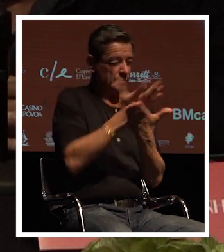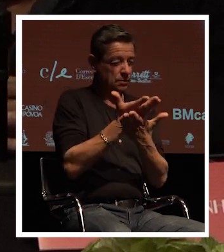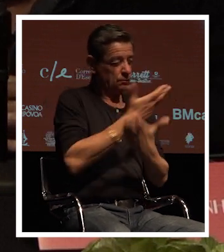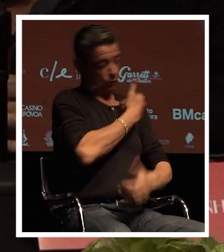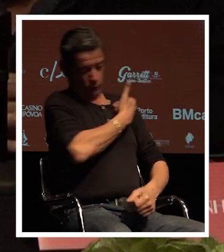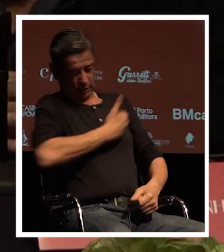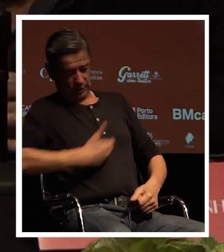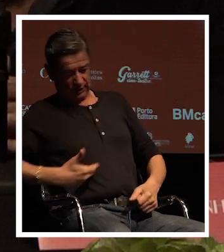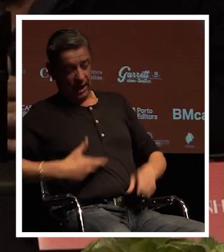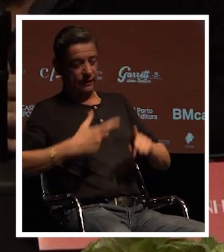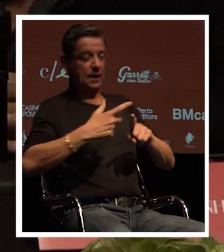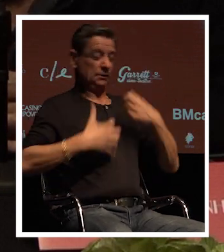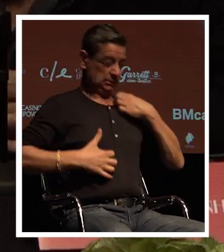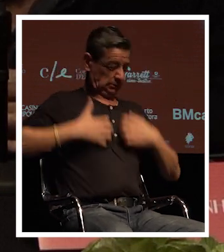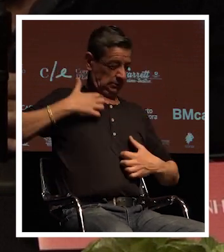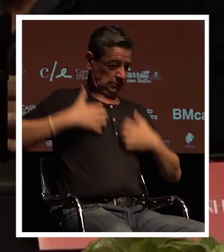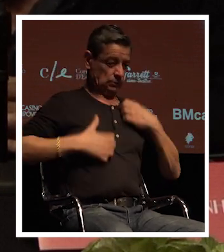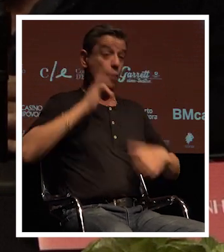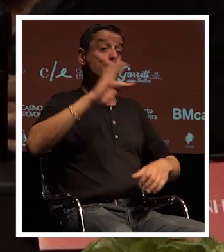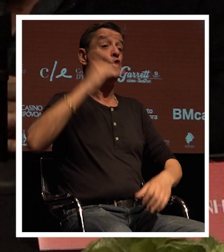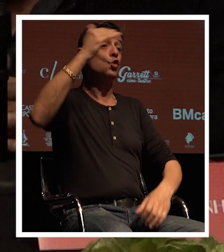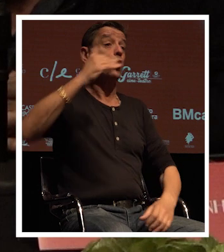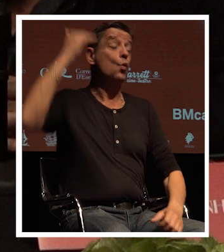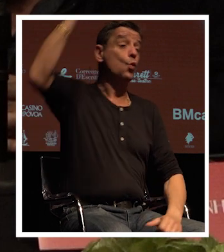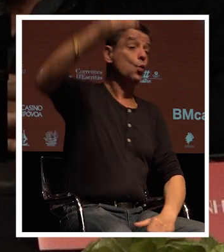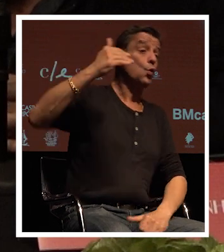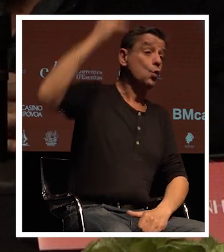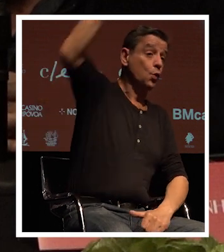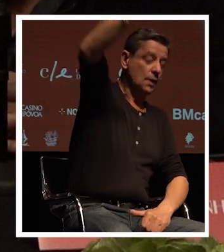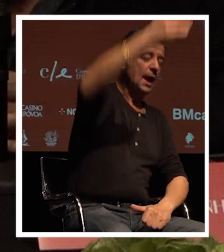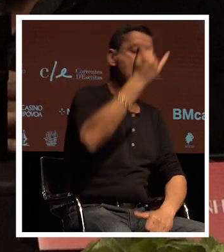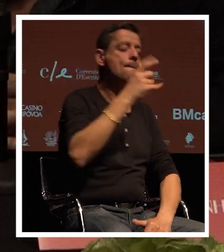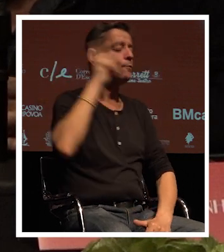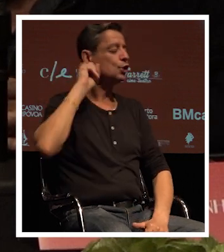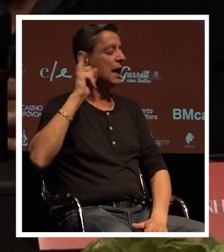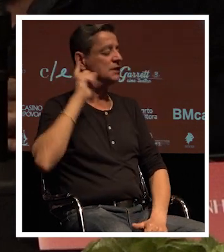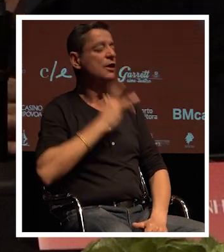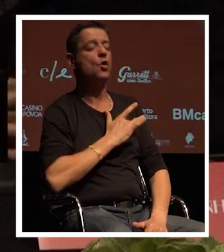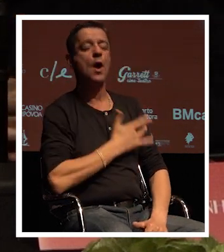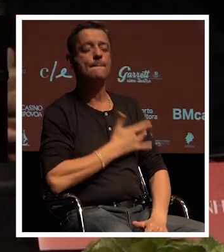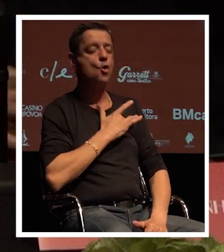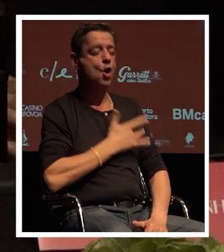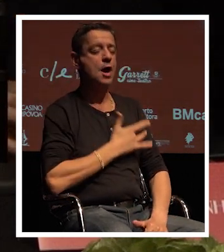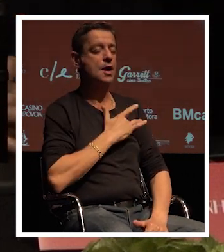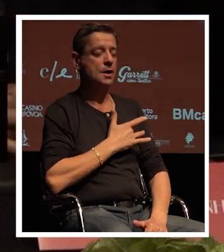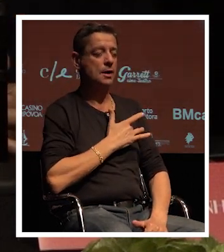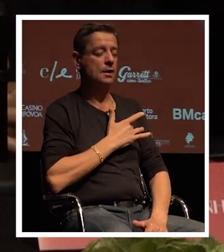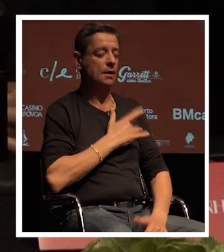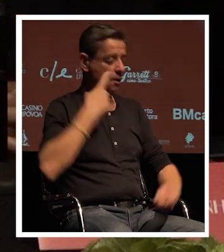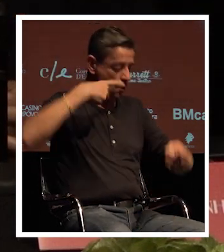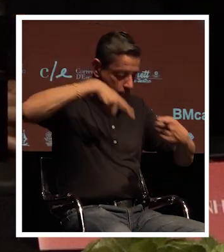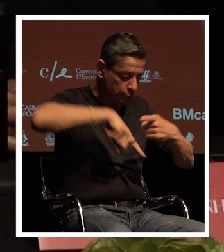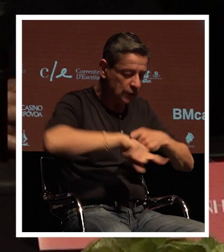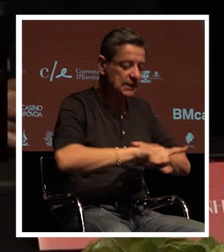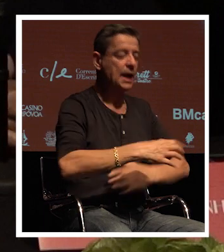passado e a ansiedade dos cumes do Futuro daí a importância do amor da profundidade